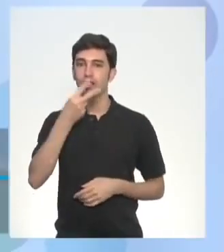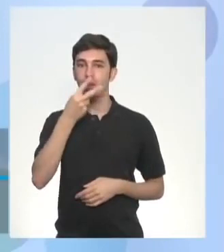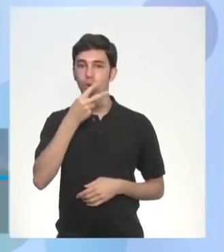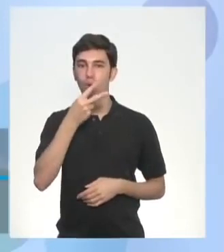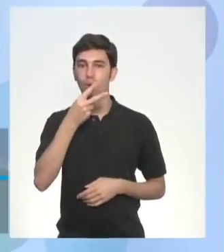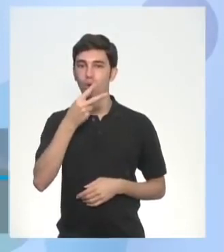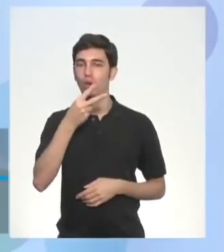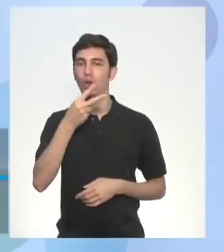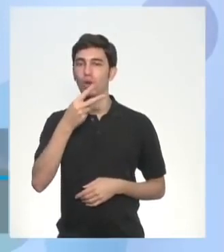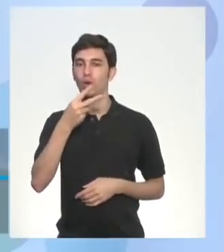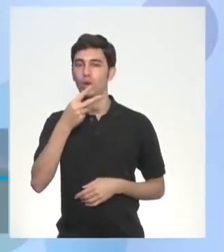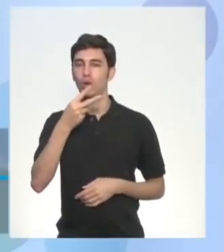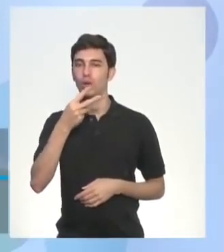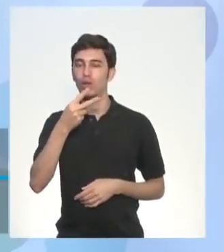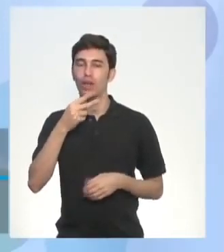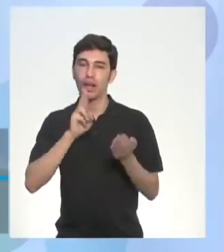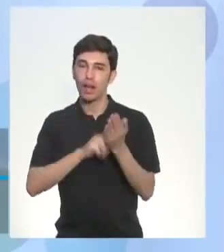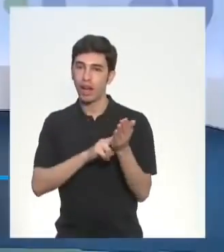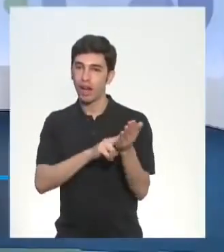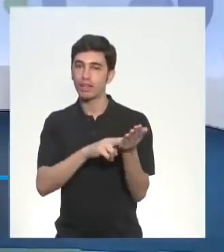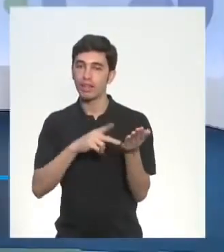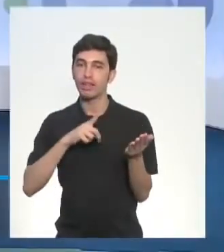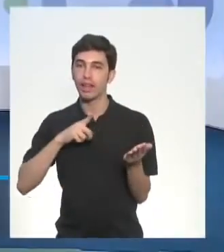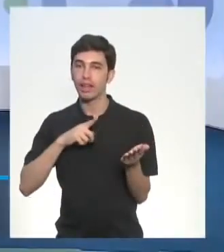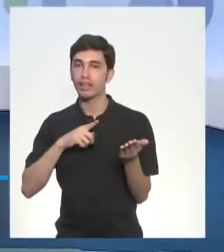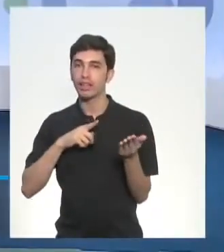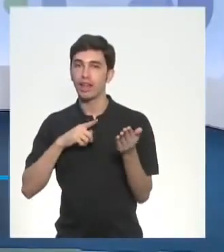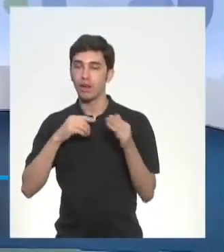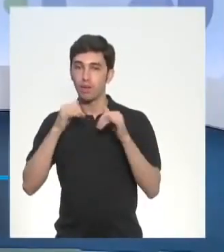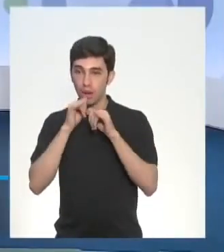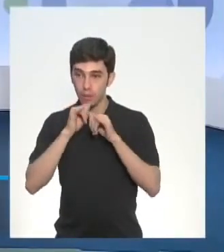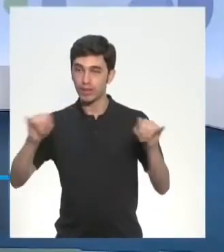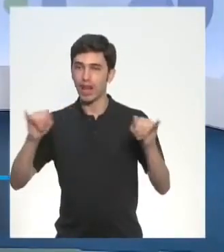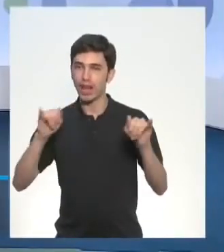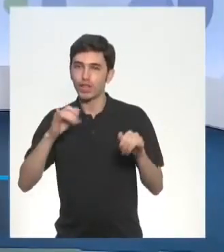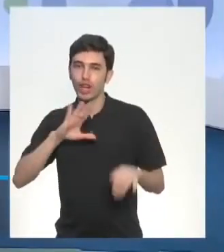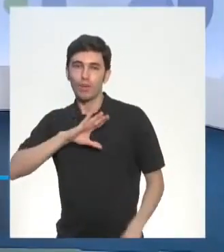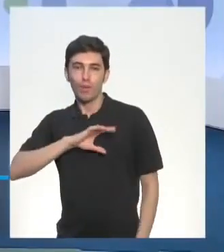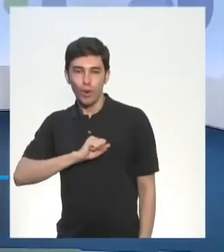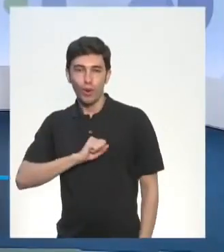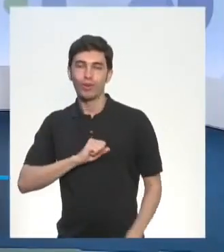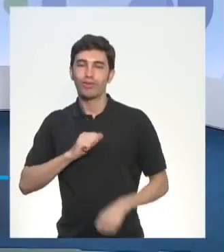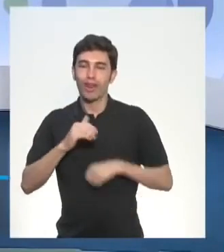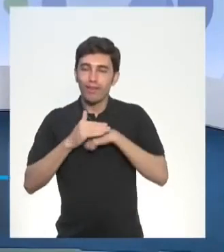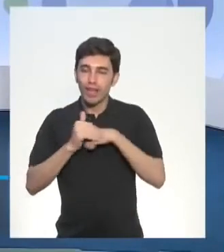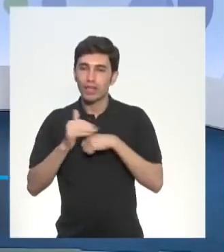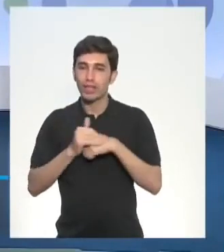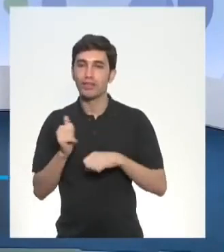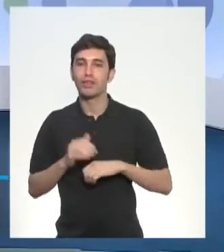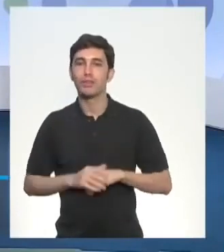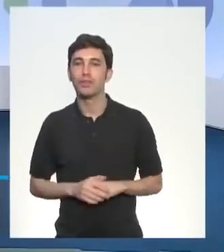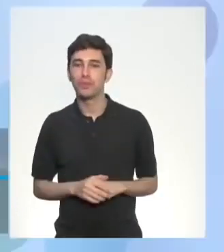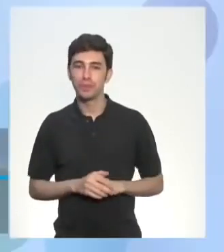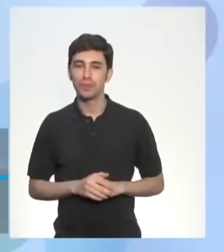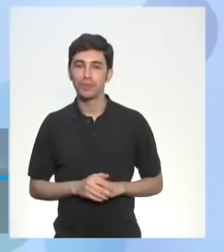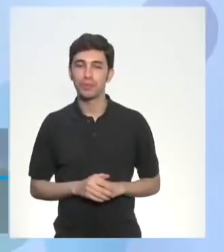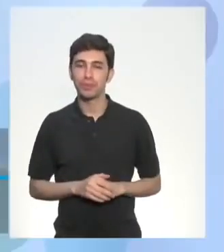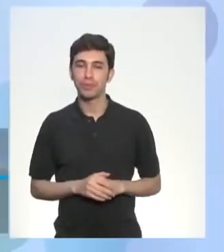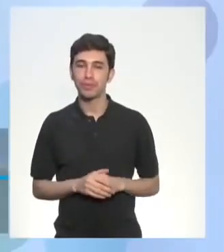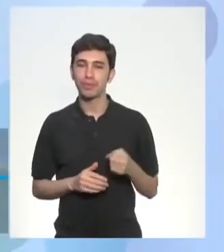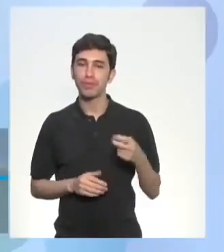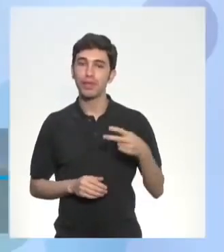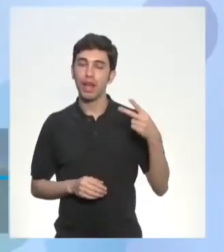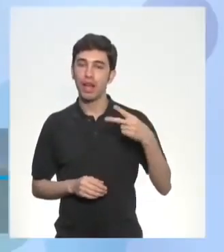de amor. Que É muito linda. boa a segunda carta, né? É afetiva, né? Ok, agora sim. Chegou a carta